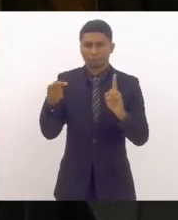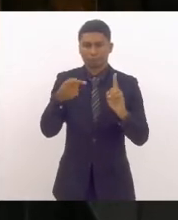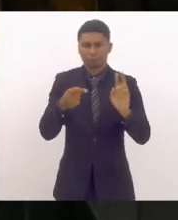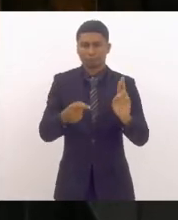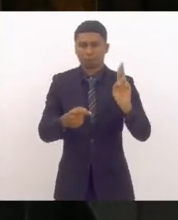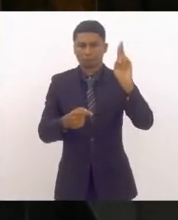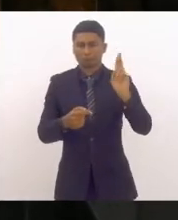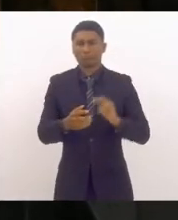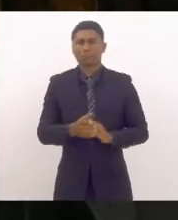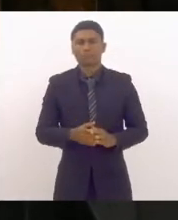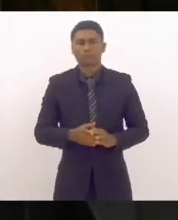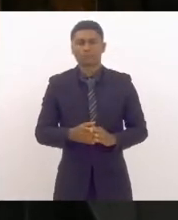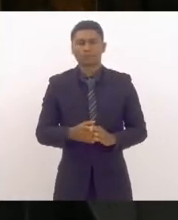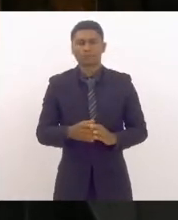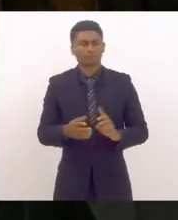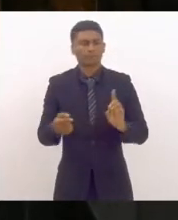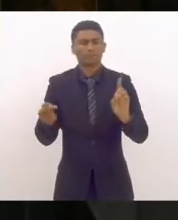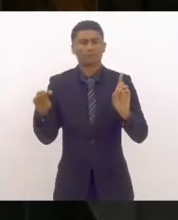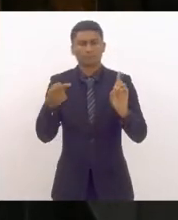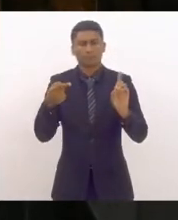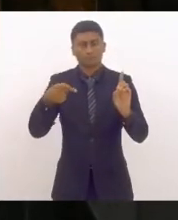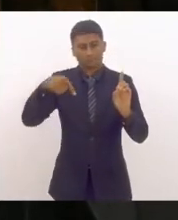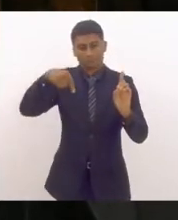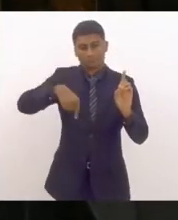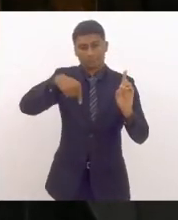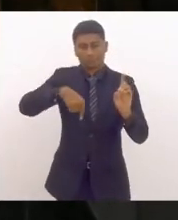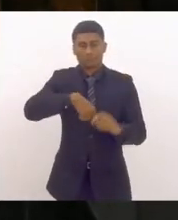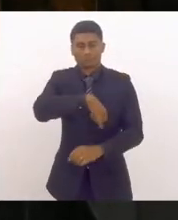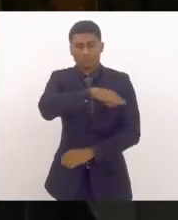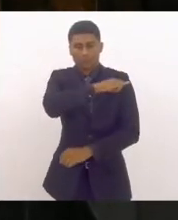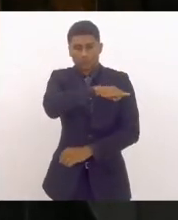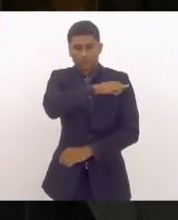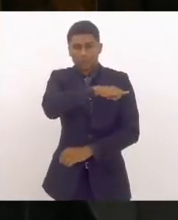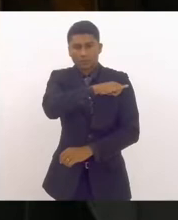quem trabalha com as questões do Rio de Janeiro